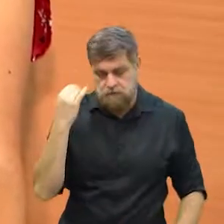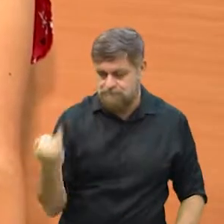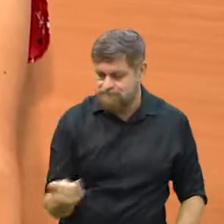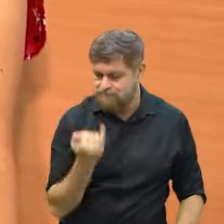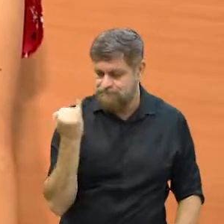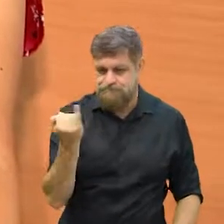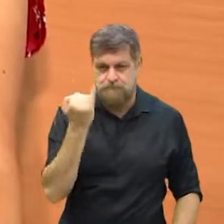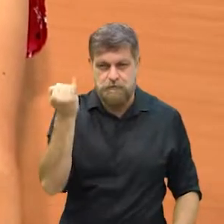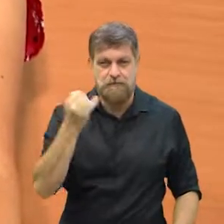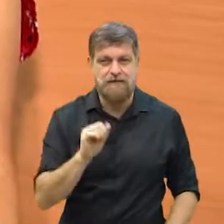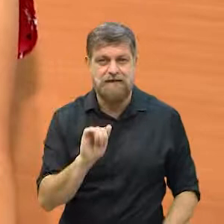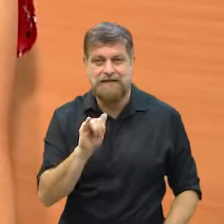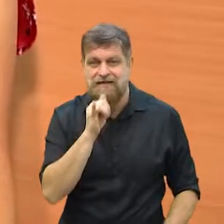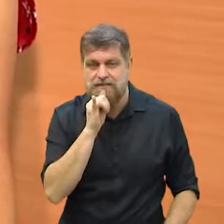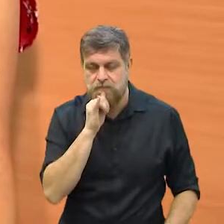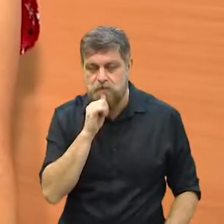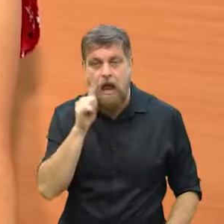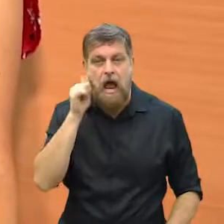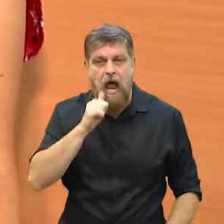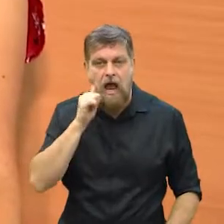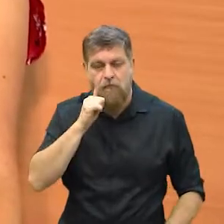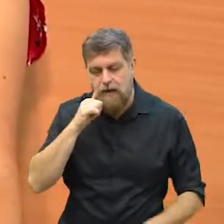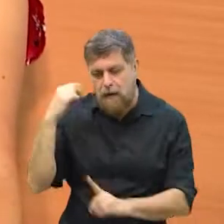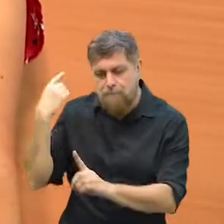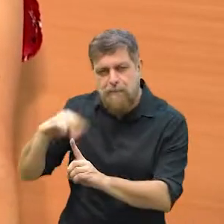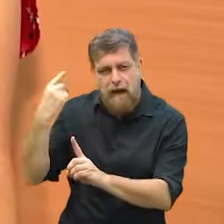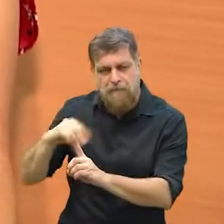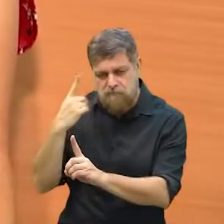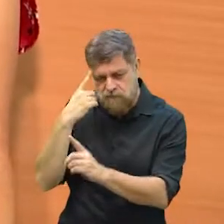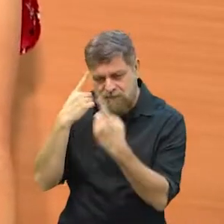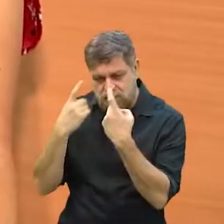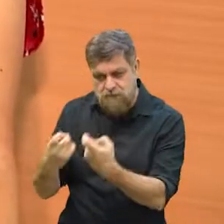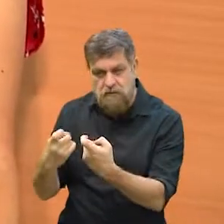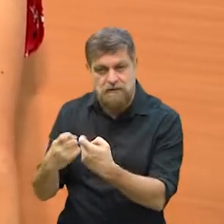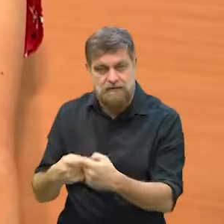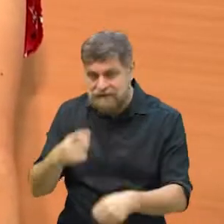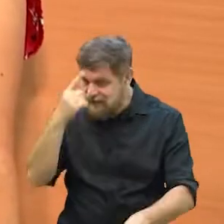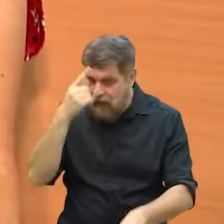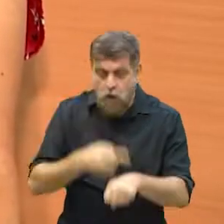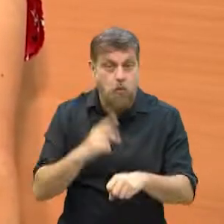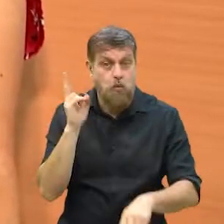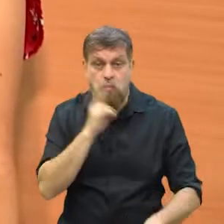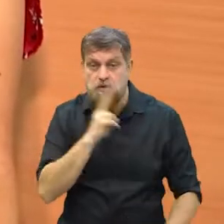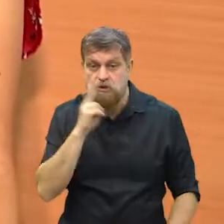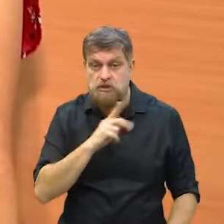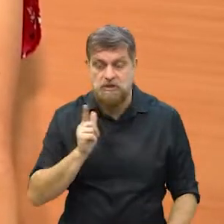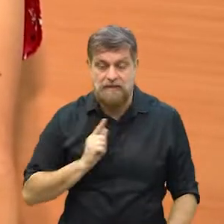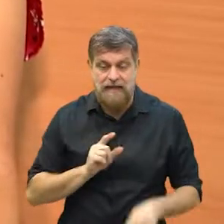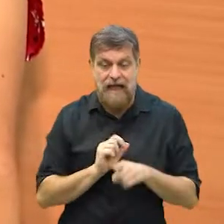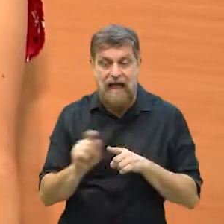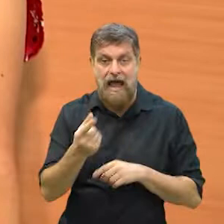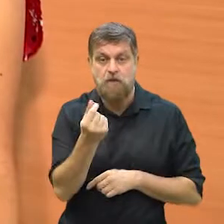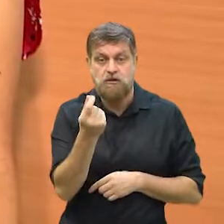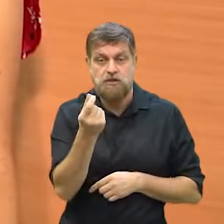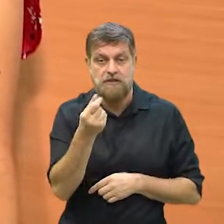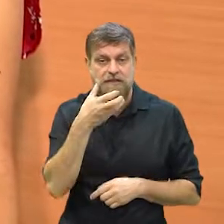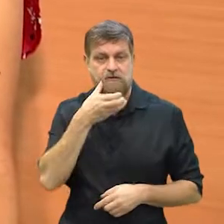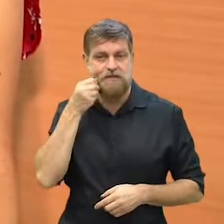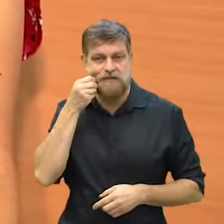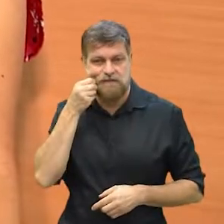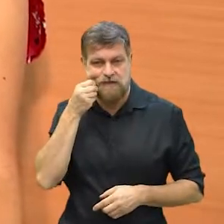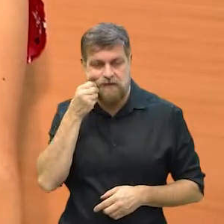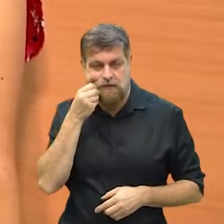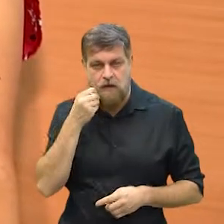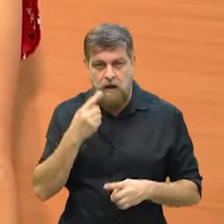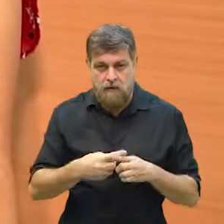questão do aluguel social para mulheres em situação de violência, ela é urgente, a pandemia